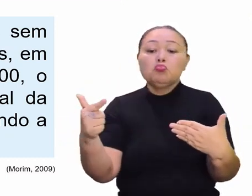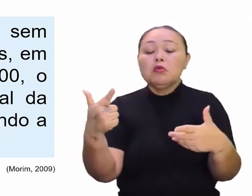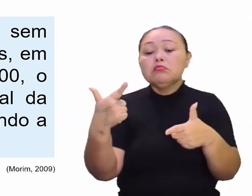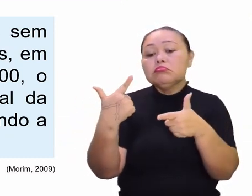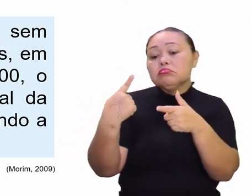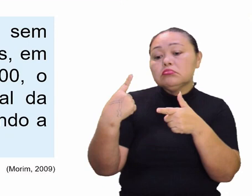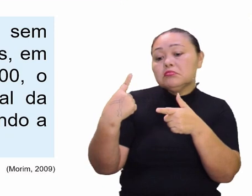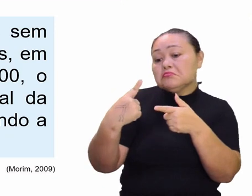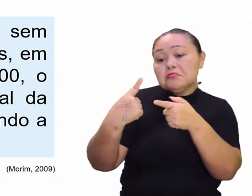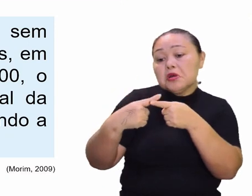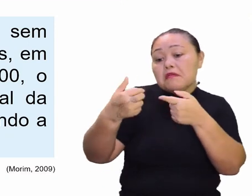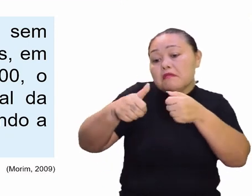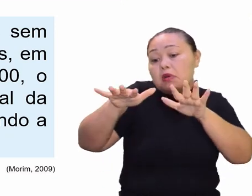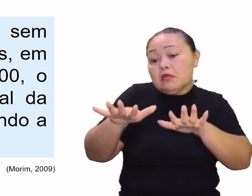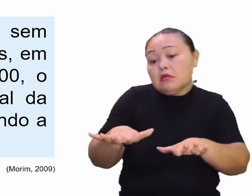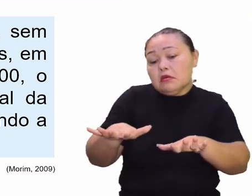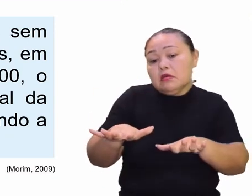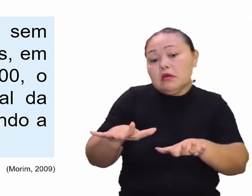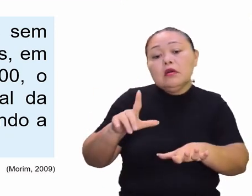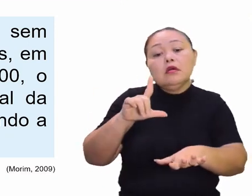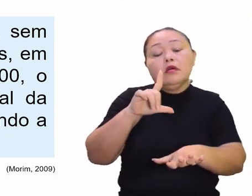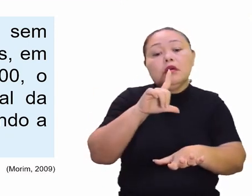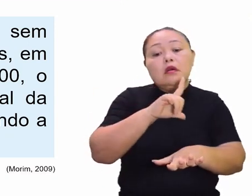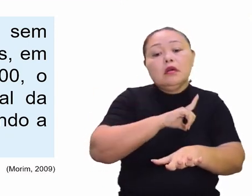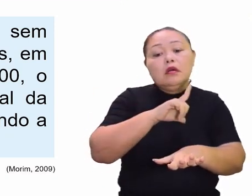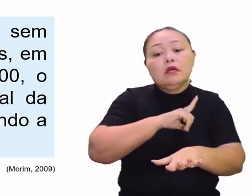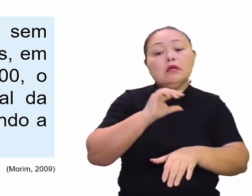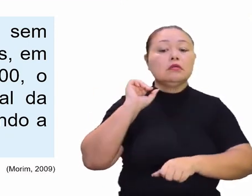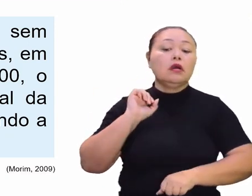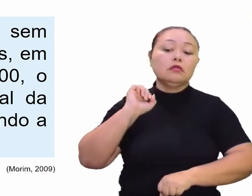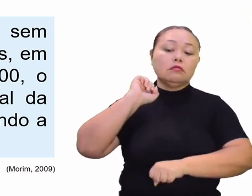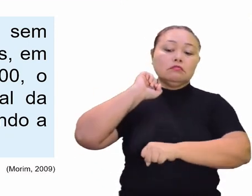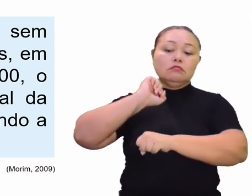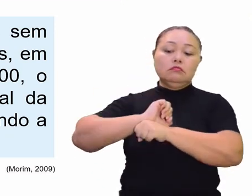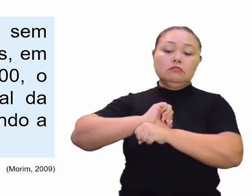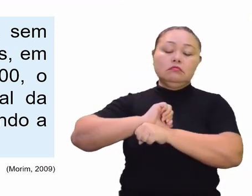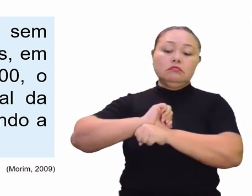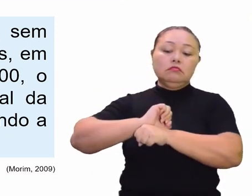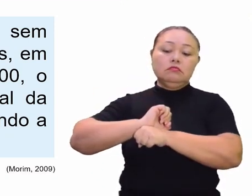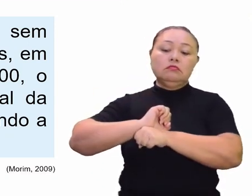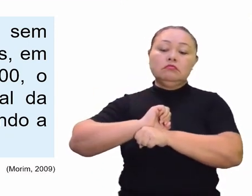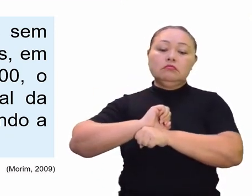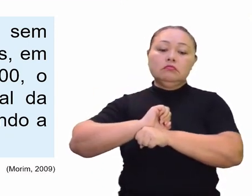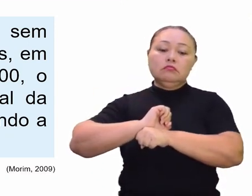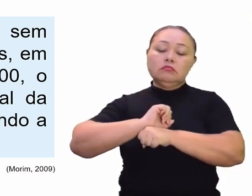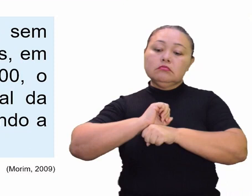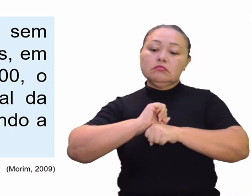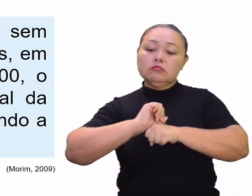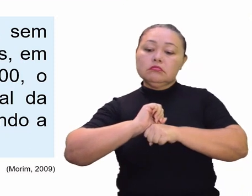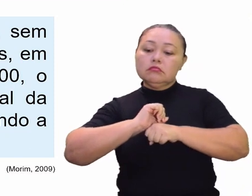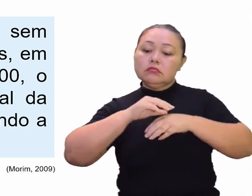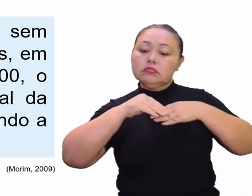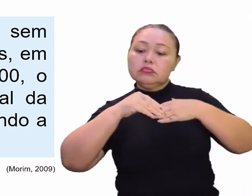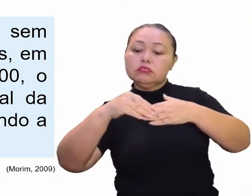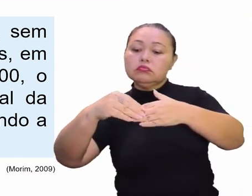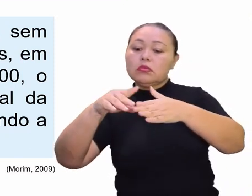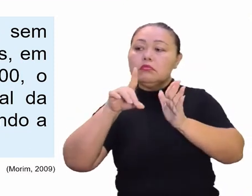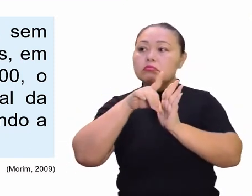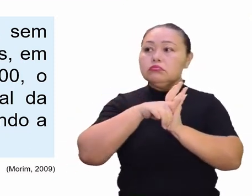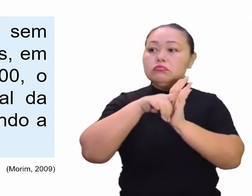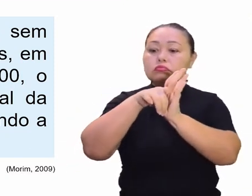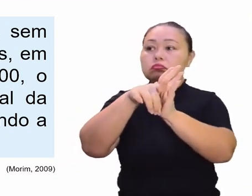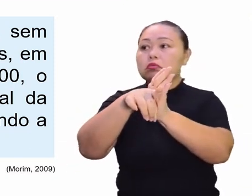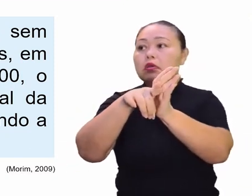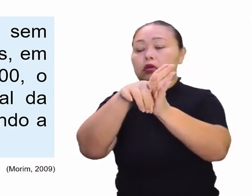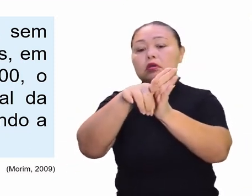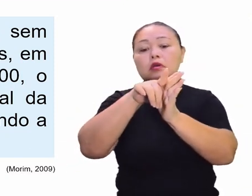por que permanecer, né? E aí a gente tem a paralisação do tráfico da madeira